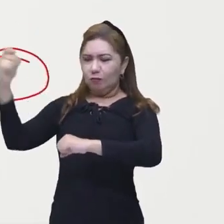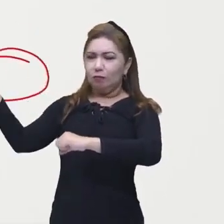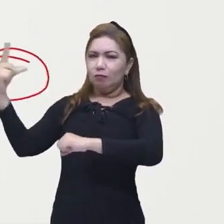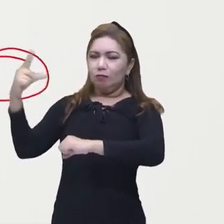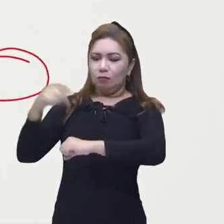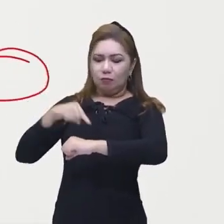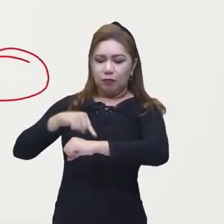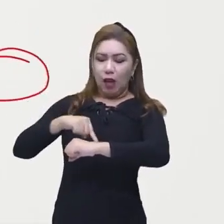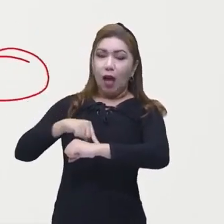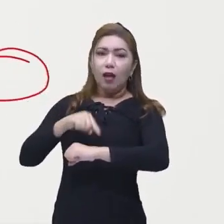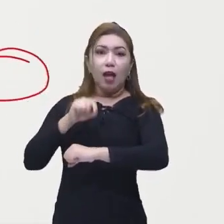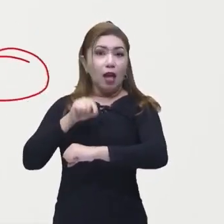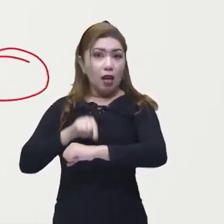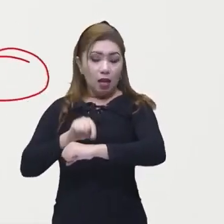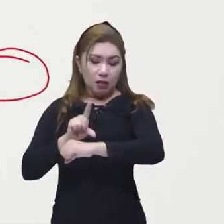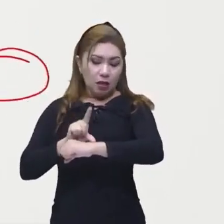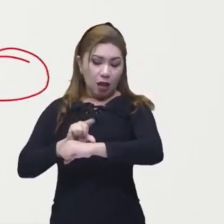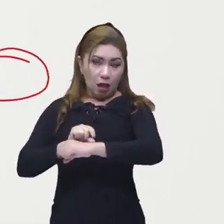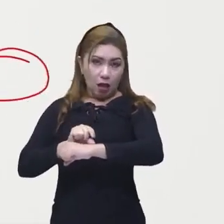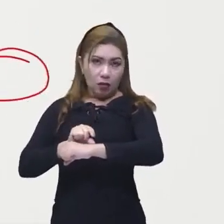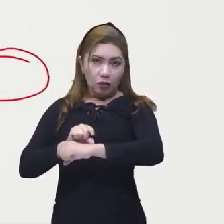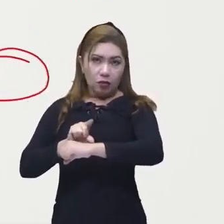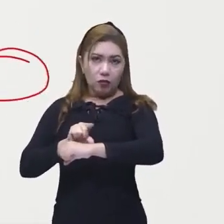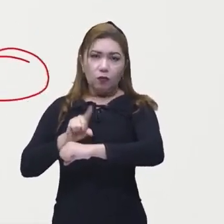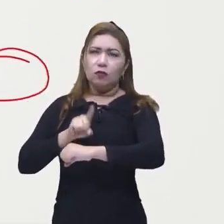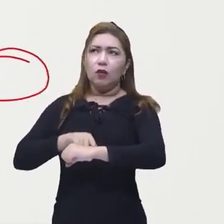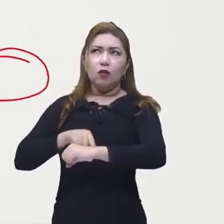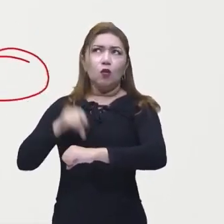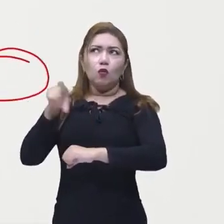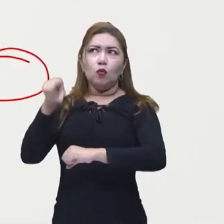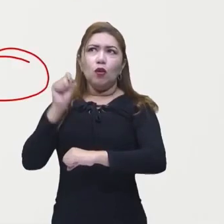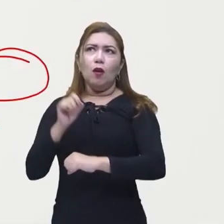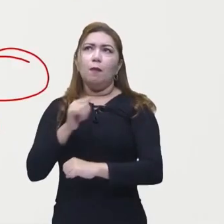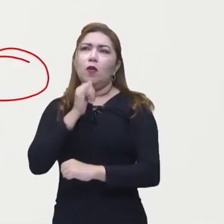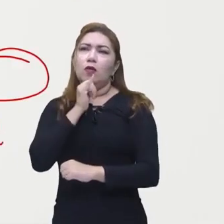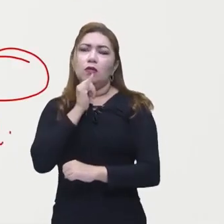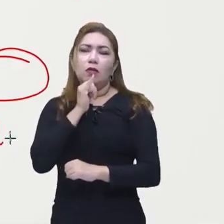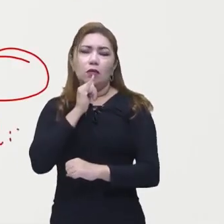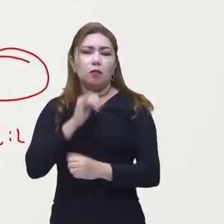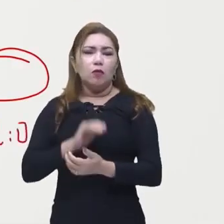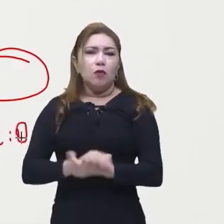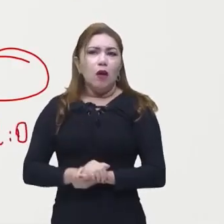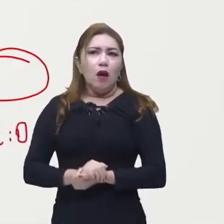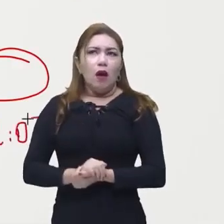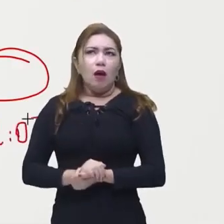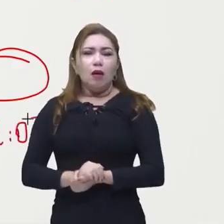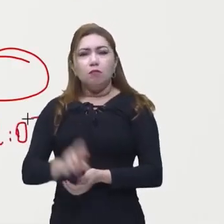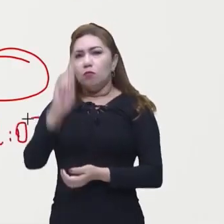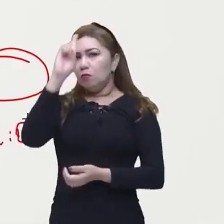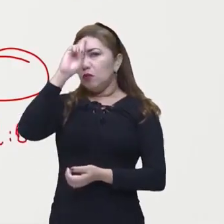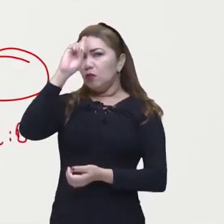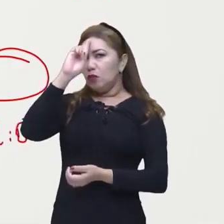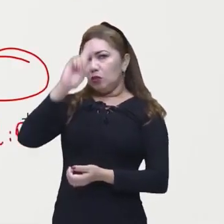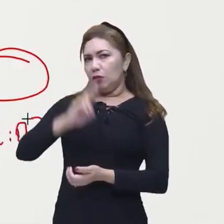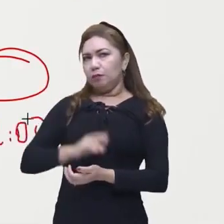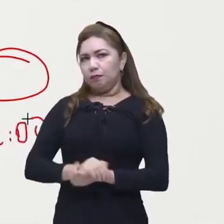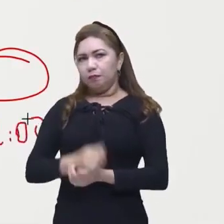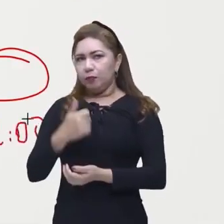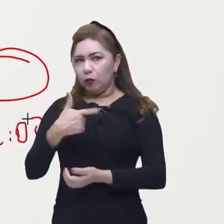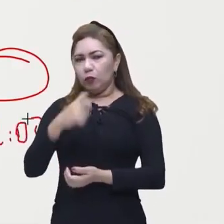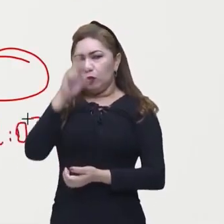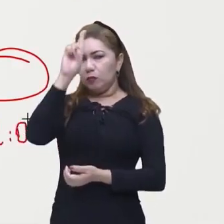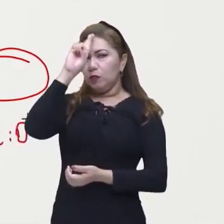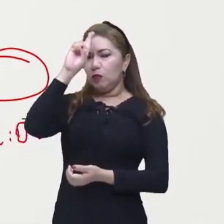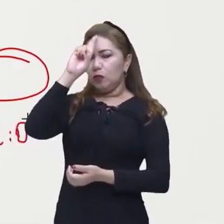você vai fazer o seguinte: essa haste você vai escolher uma hora do dia. Então, por exemplo, eu escolhi meio-dia. Então, ao meio-dia,